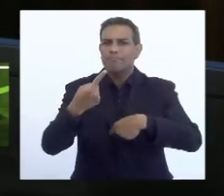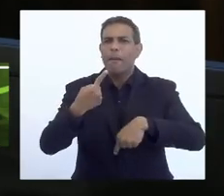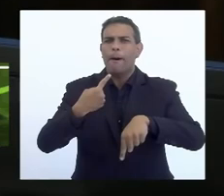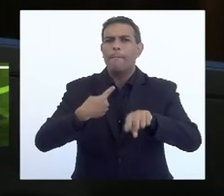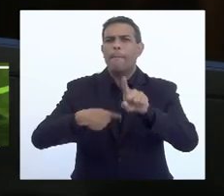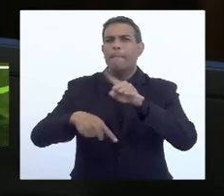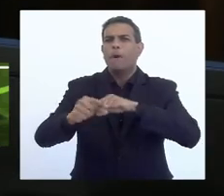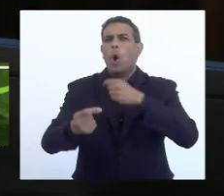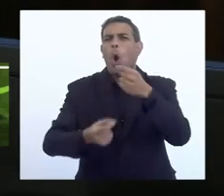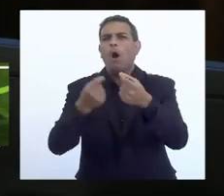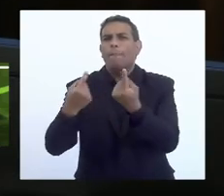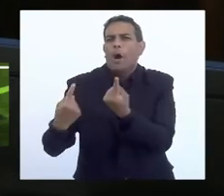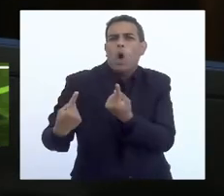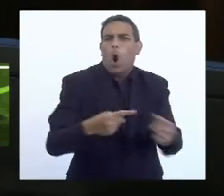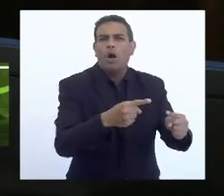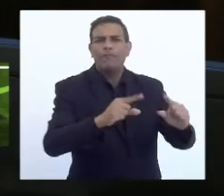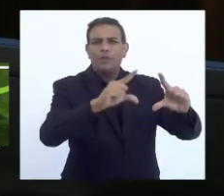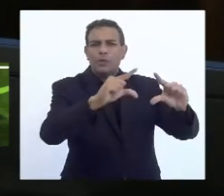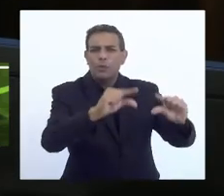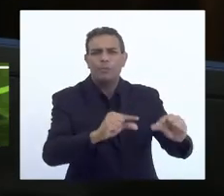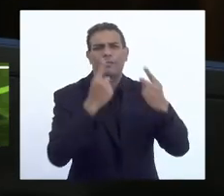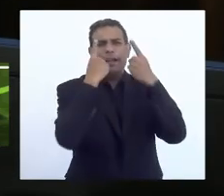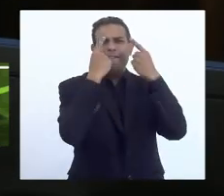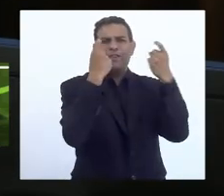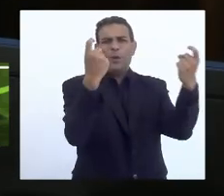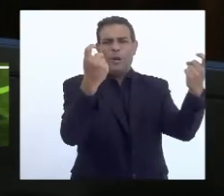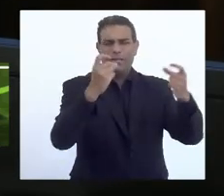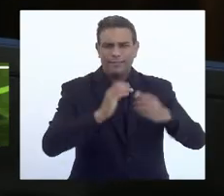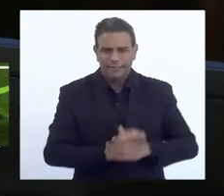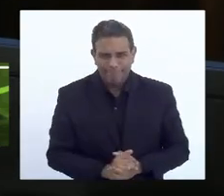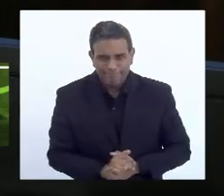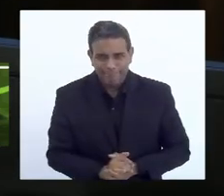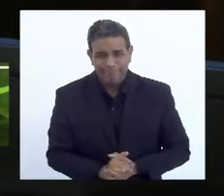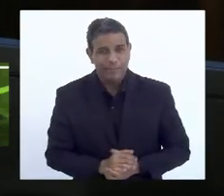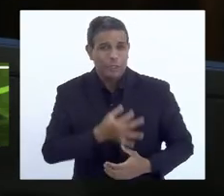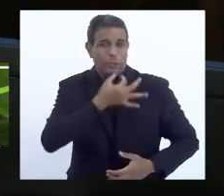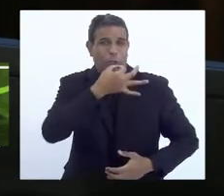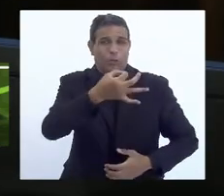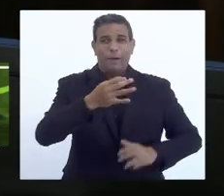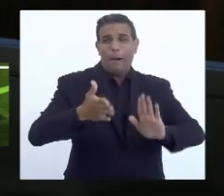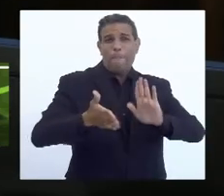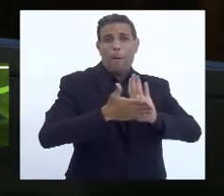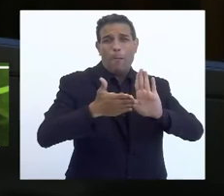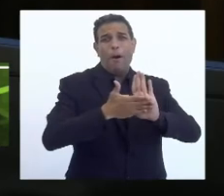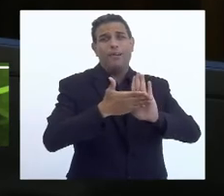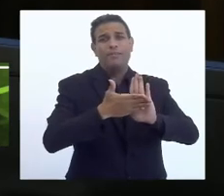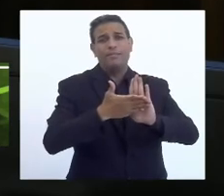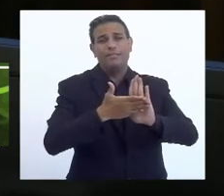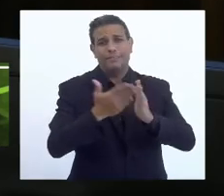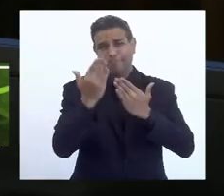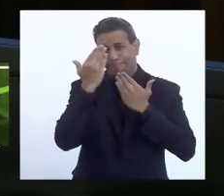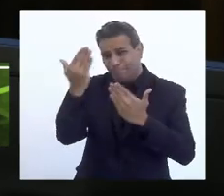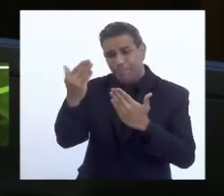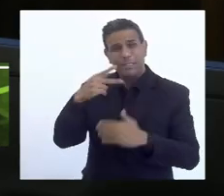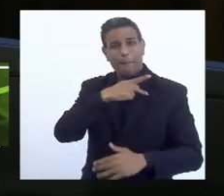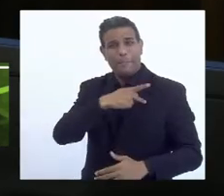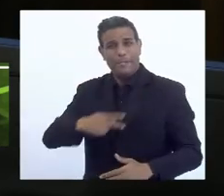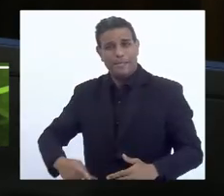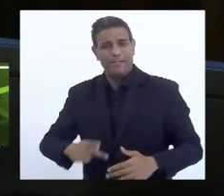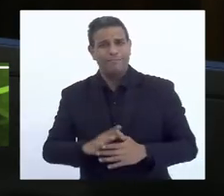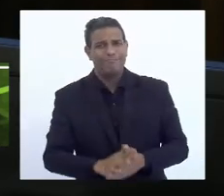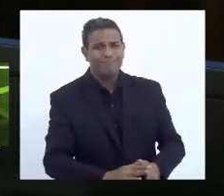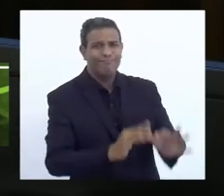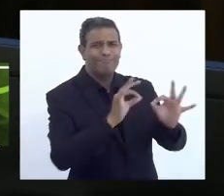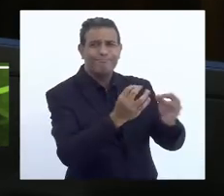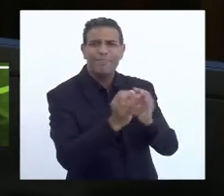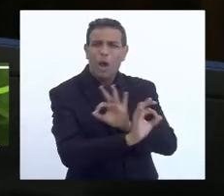da violência política de gênero. Então, fica aqui mais uma sugestão para a gente encaminhar. Muito obrigada, presidenta.